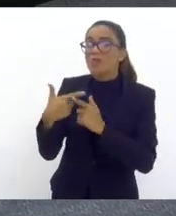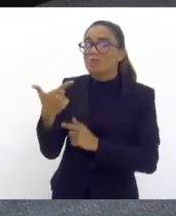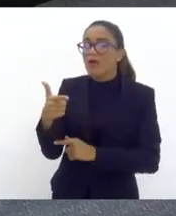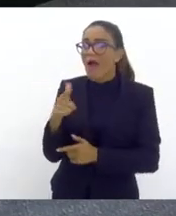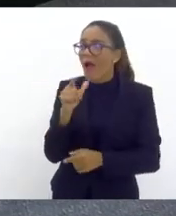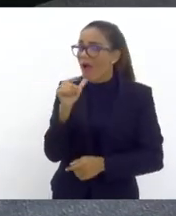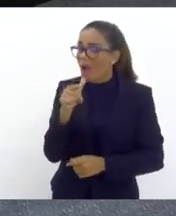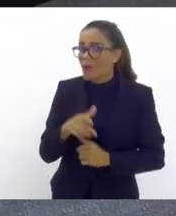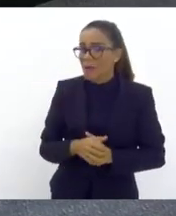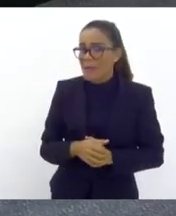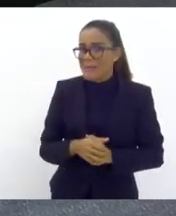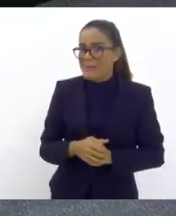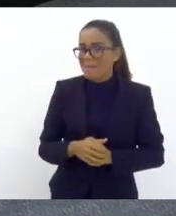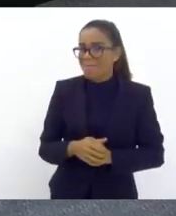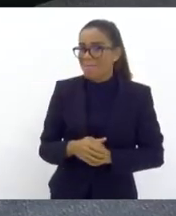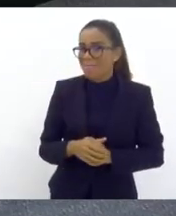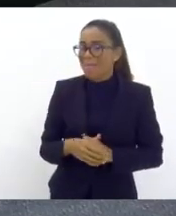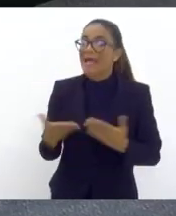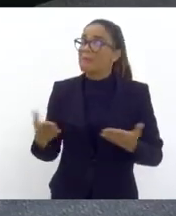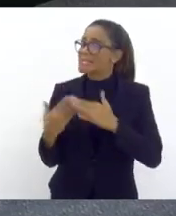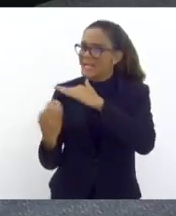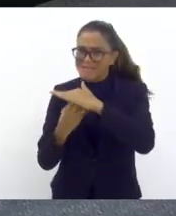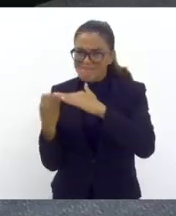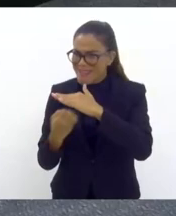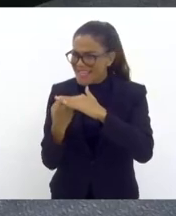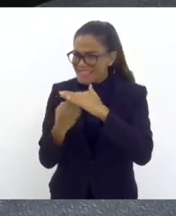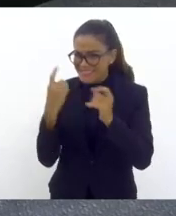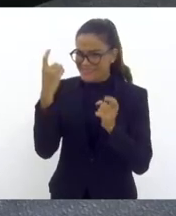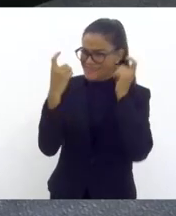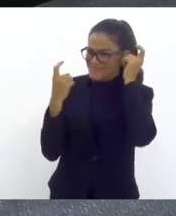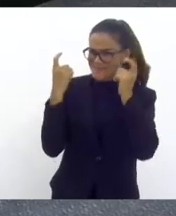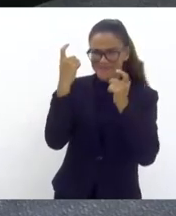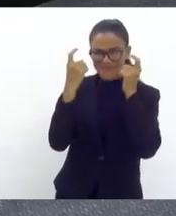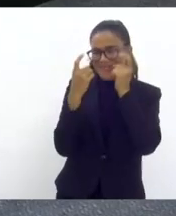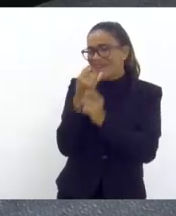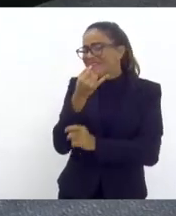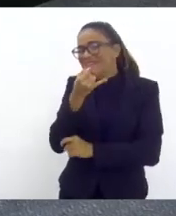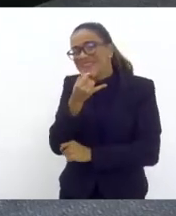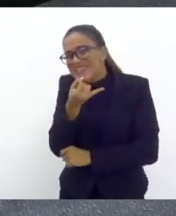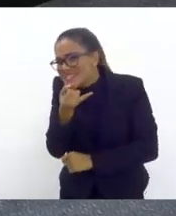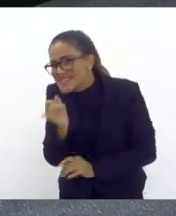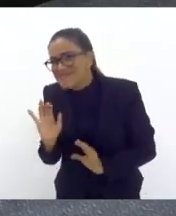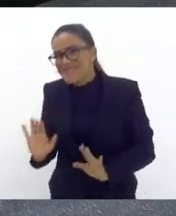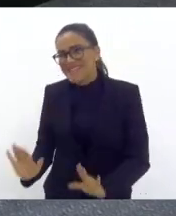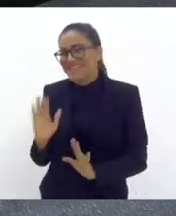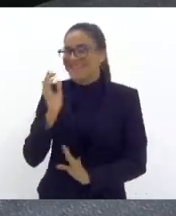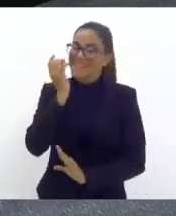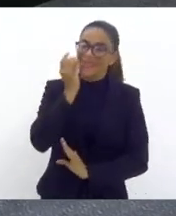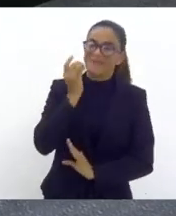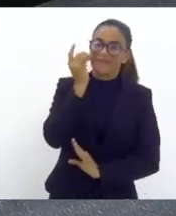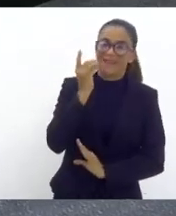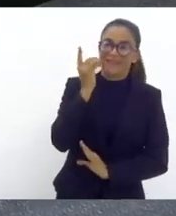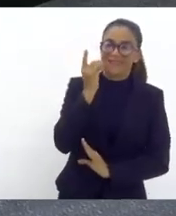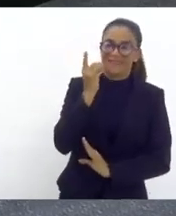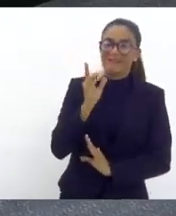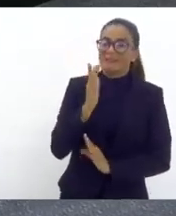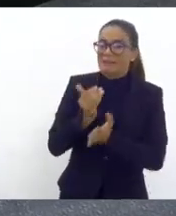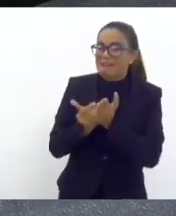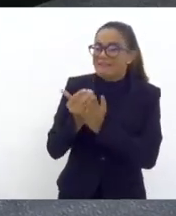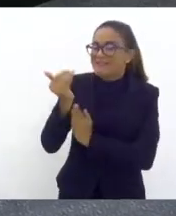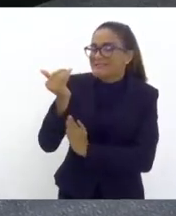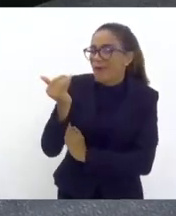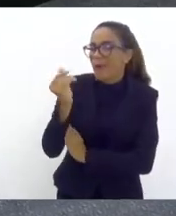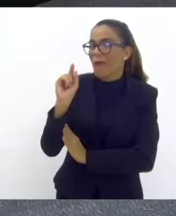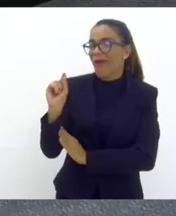letivo tá comprometido só que as empresas não estão nem aí infelizmente Deputado nós vivenciamos né uma realidade